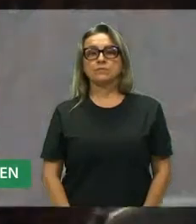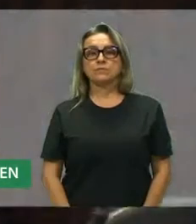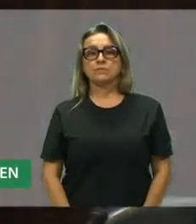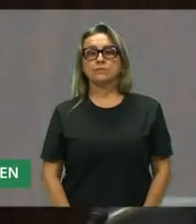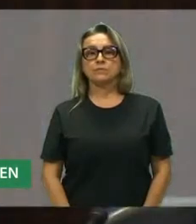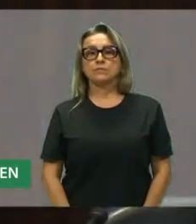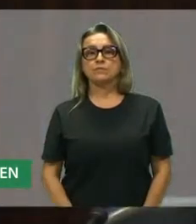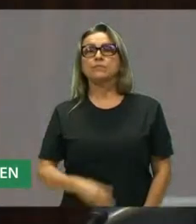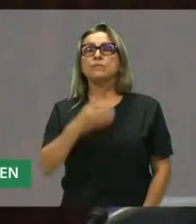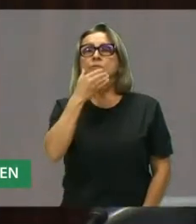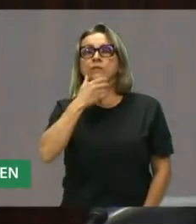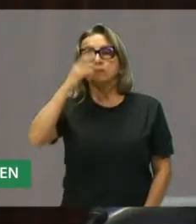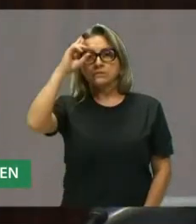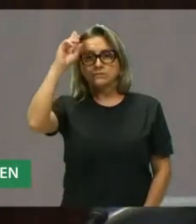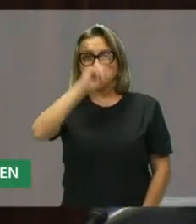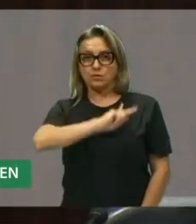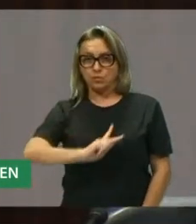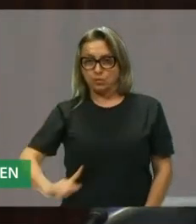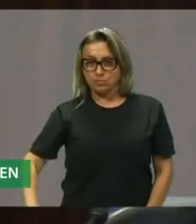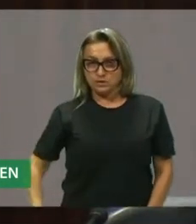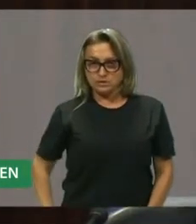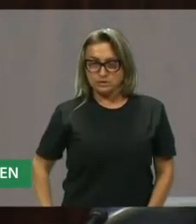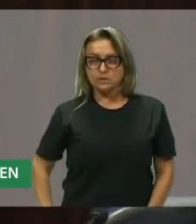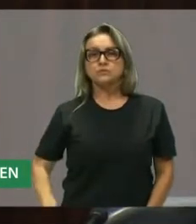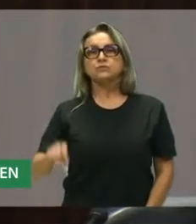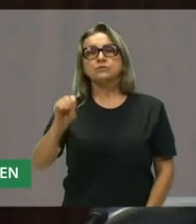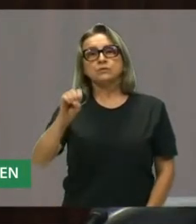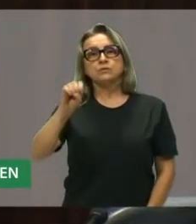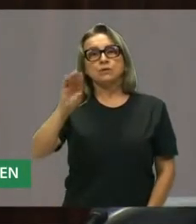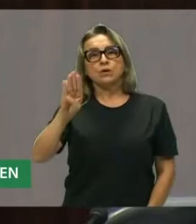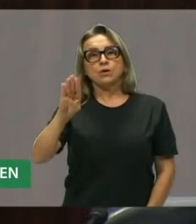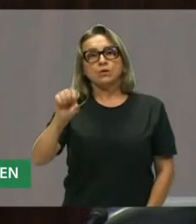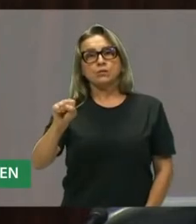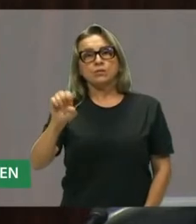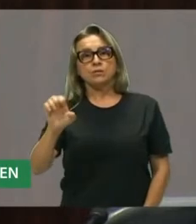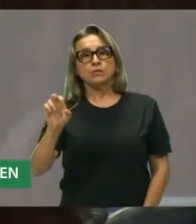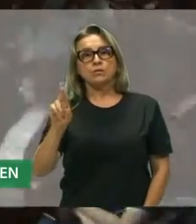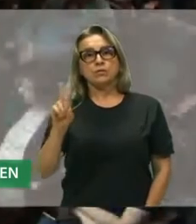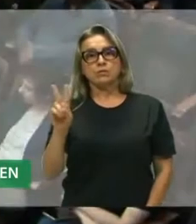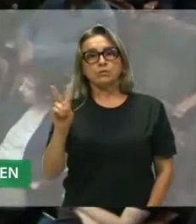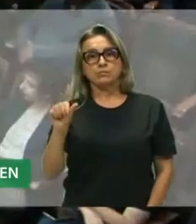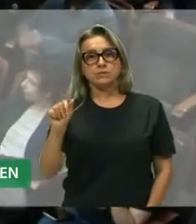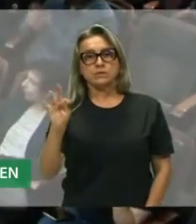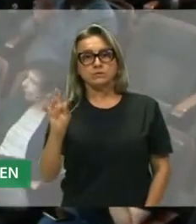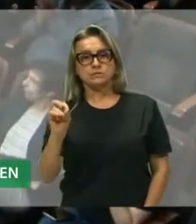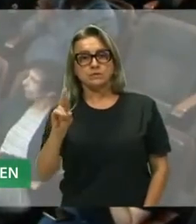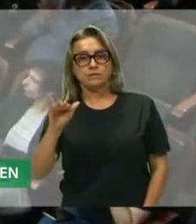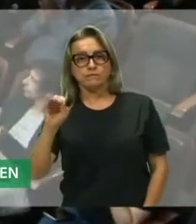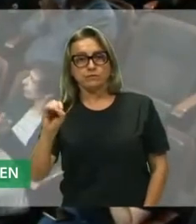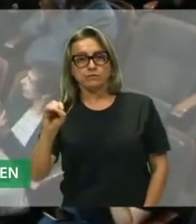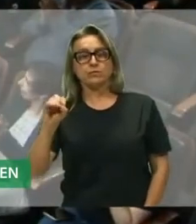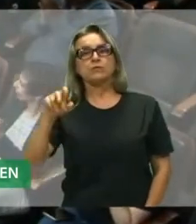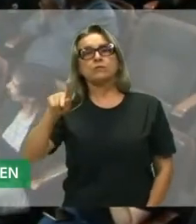Convidamos também o senhor presidente do Observatório Social de Itajaí, Paulo Sabatki e Filho.